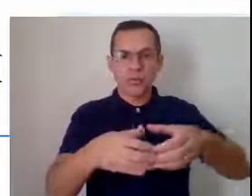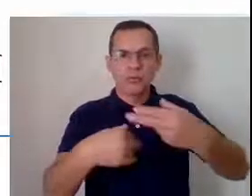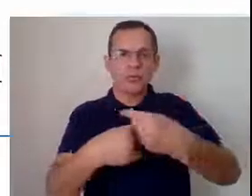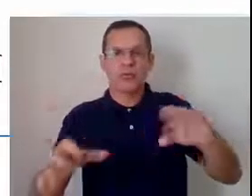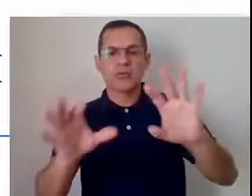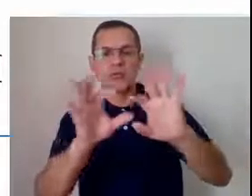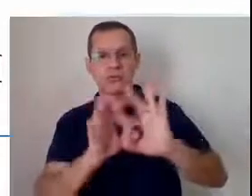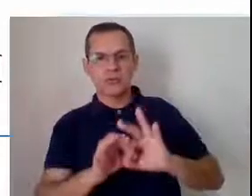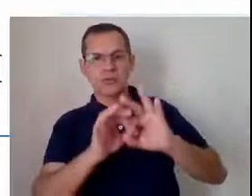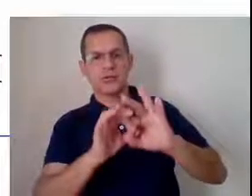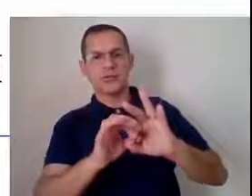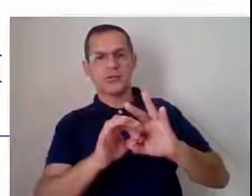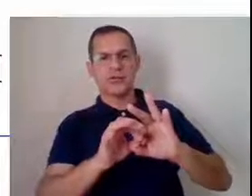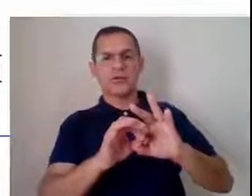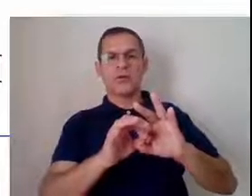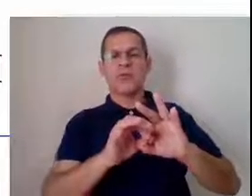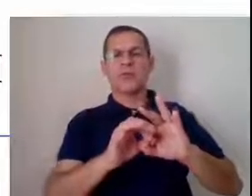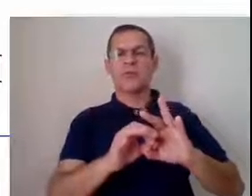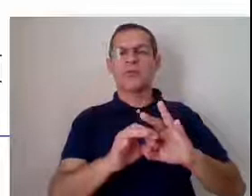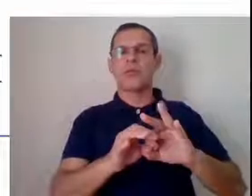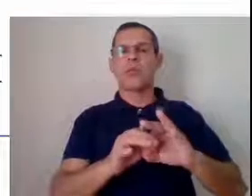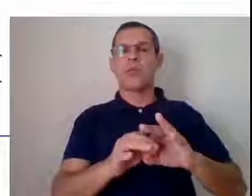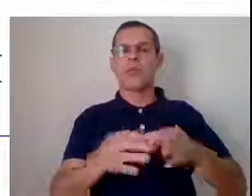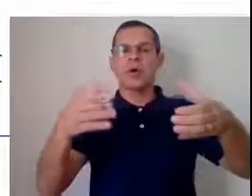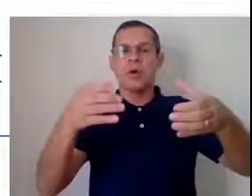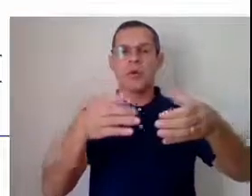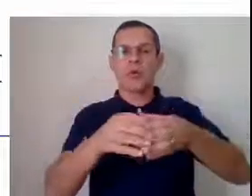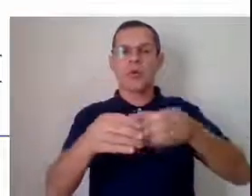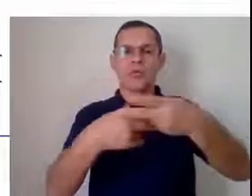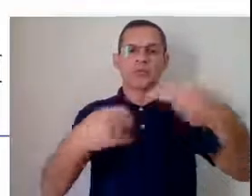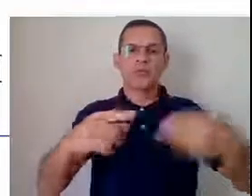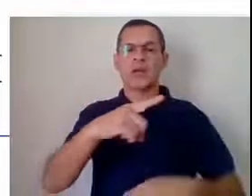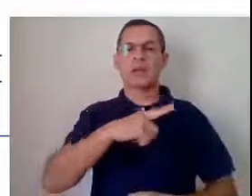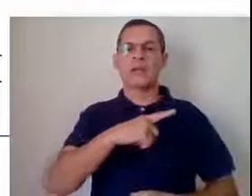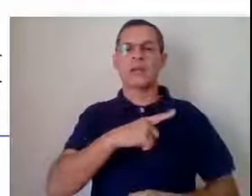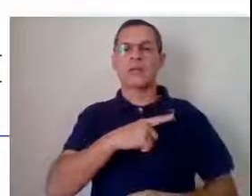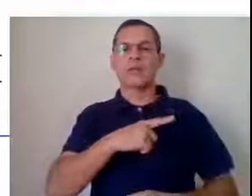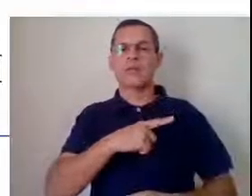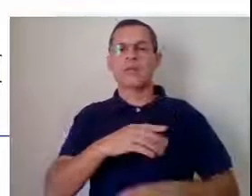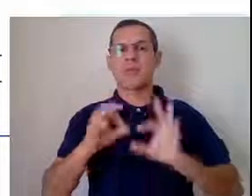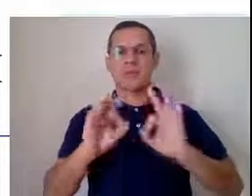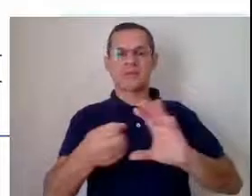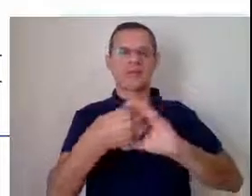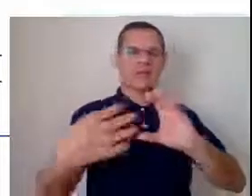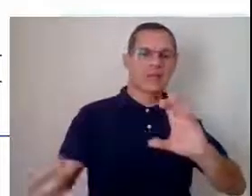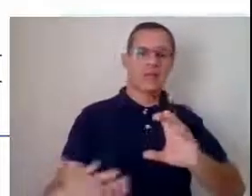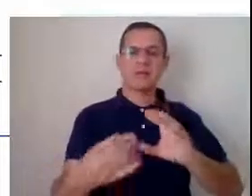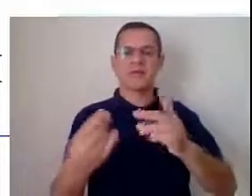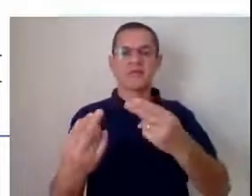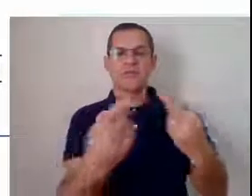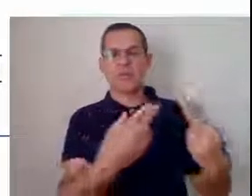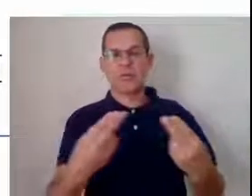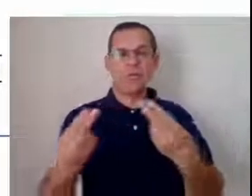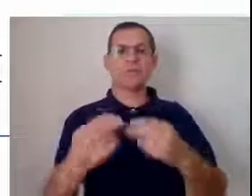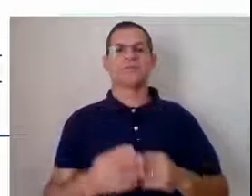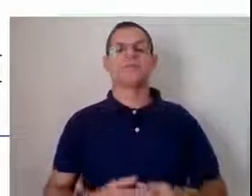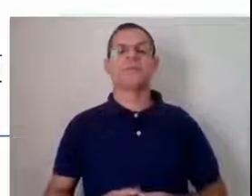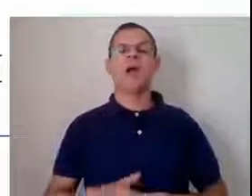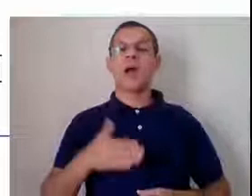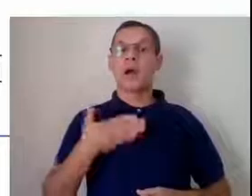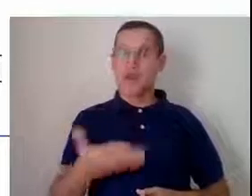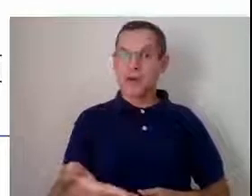agrupamento, uma reunião ou um grupo de elementos que possui alguma característica em comum.